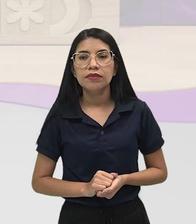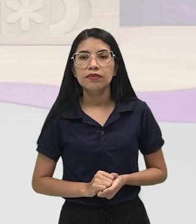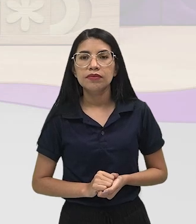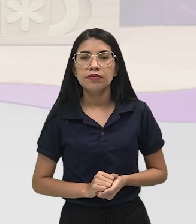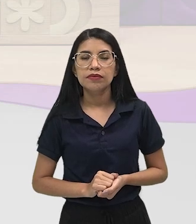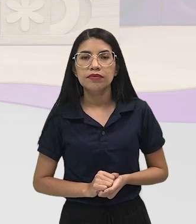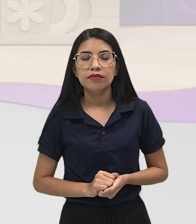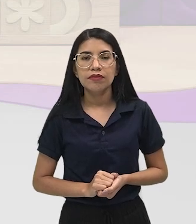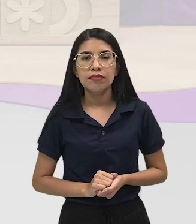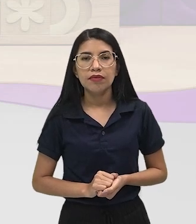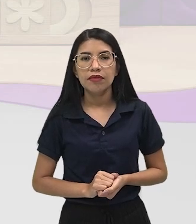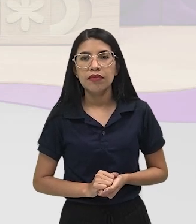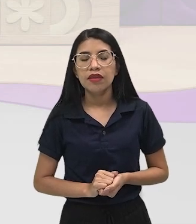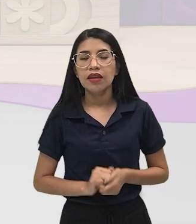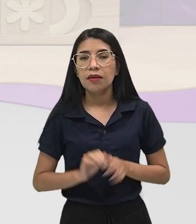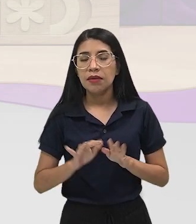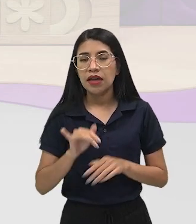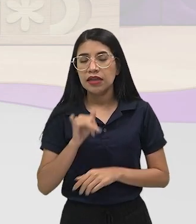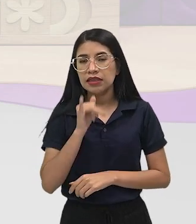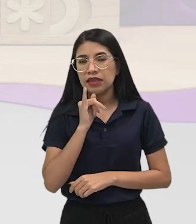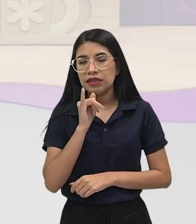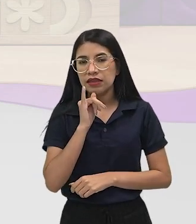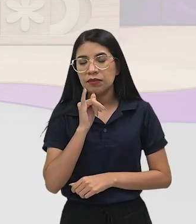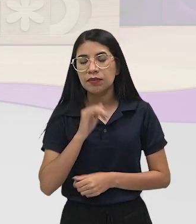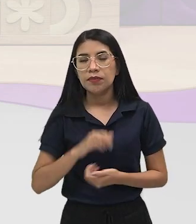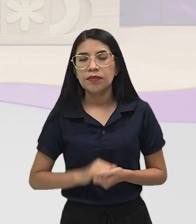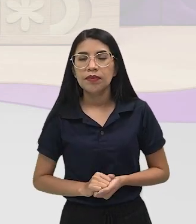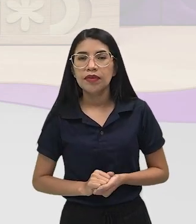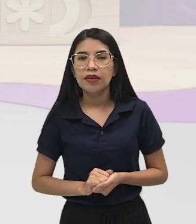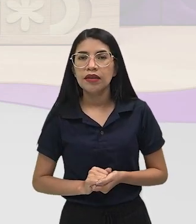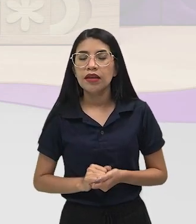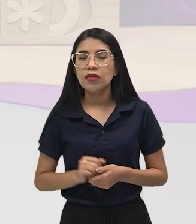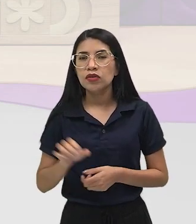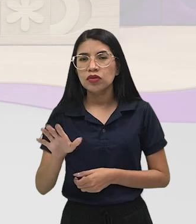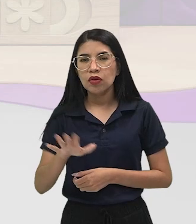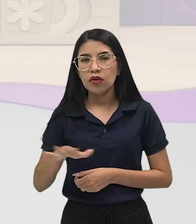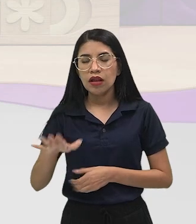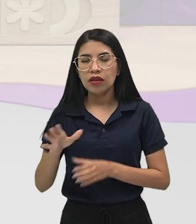eu quero trabalhar com indivíduos,